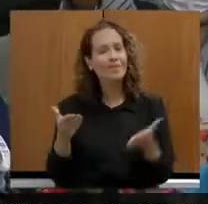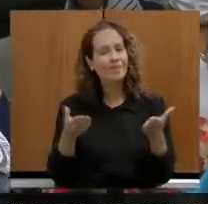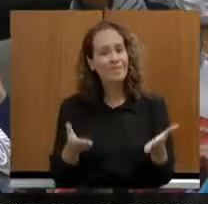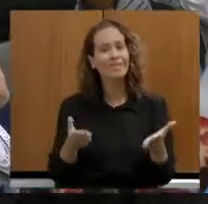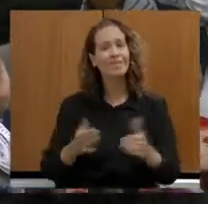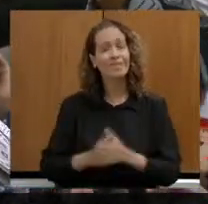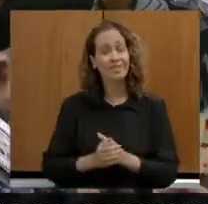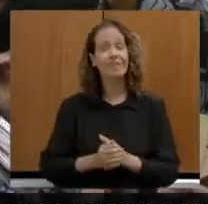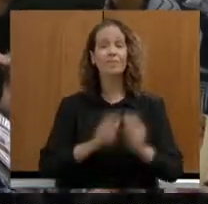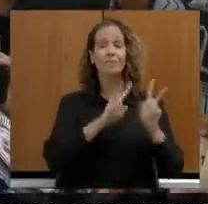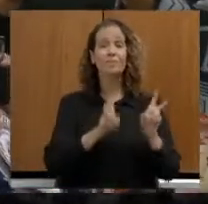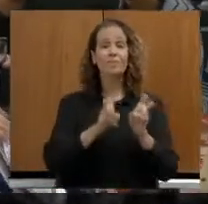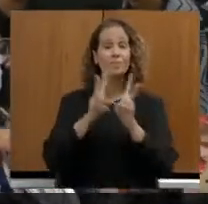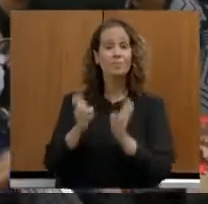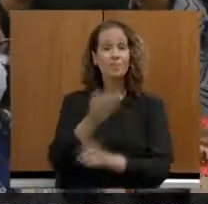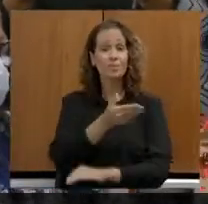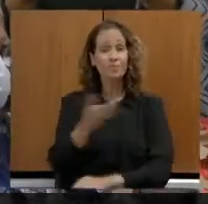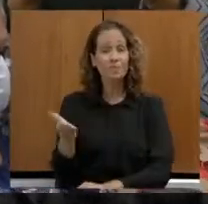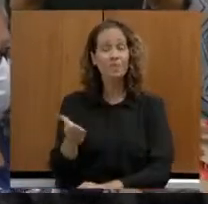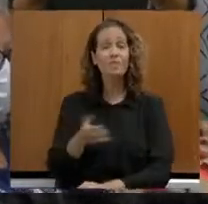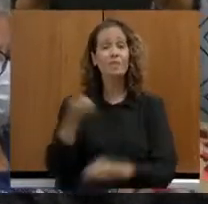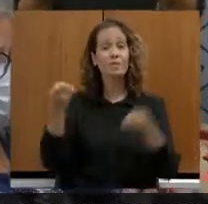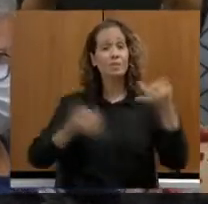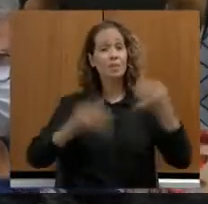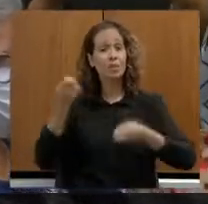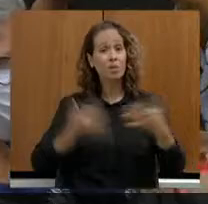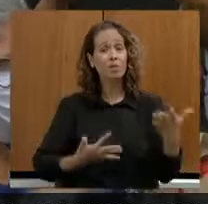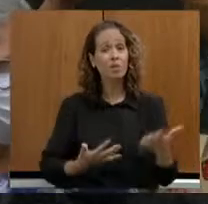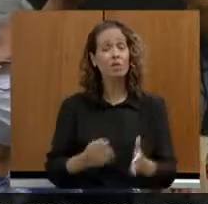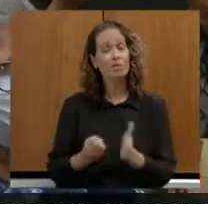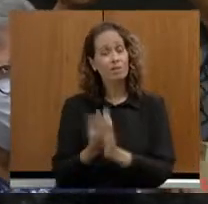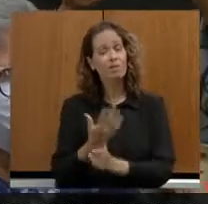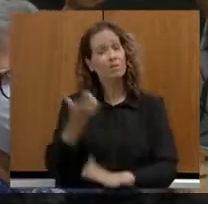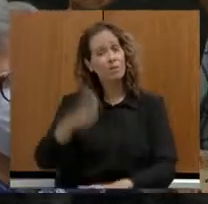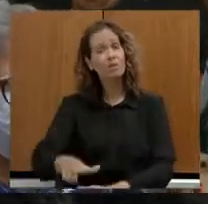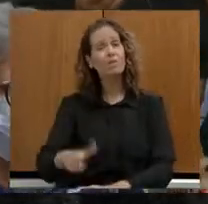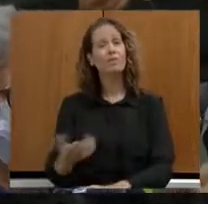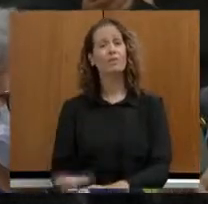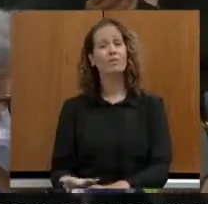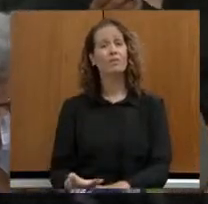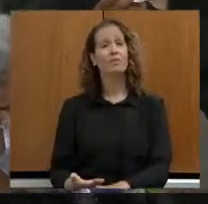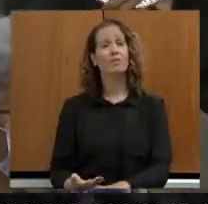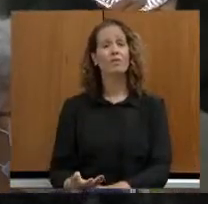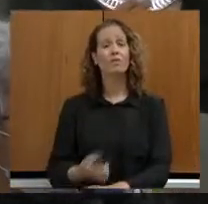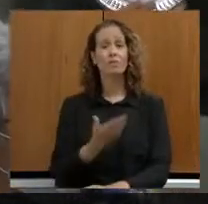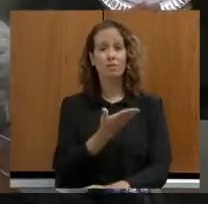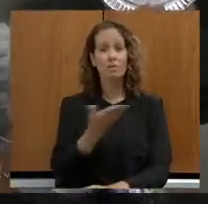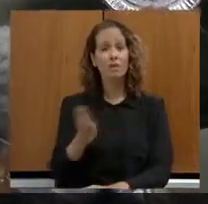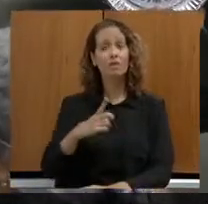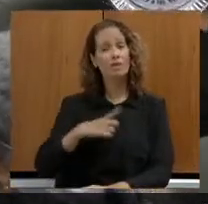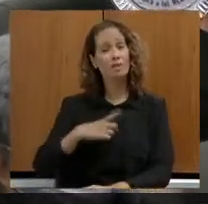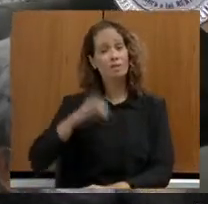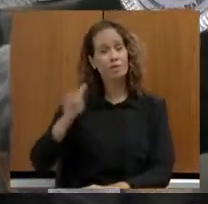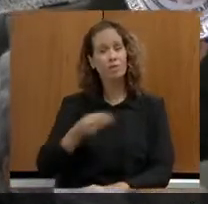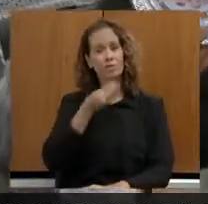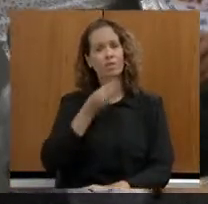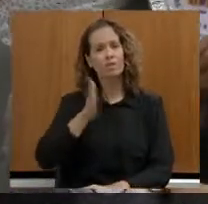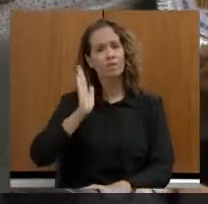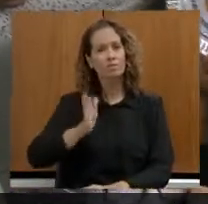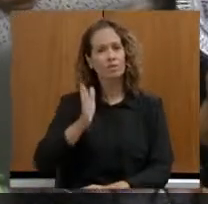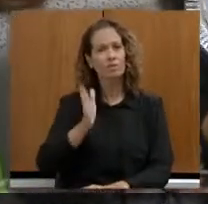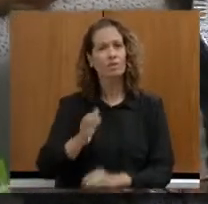os assuntos que vossa excelência para todos serão tratados de novo a vossa excelência teve a sua oportunidade